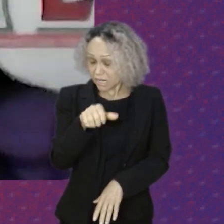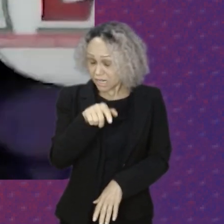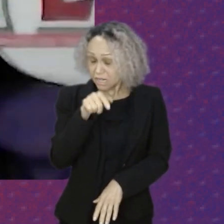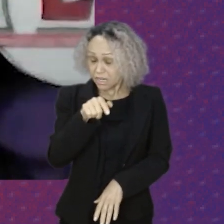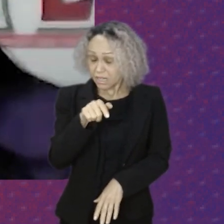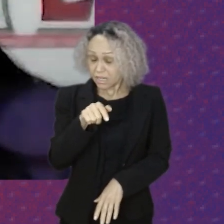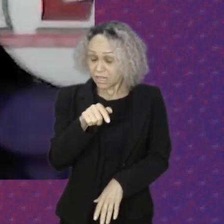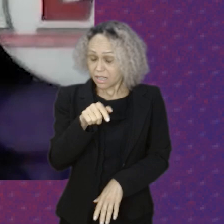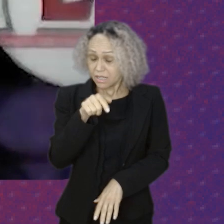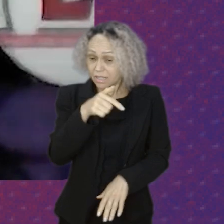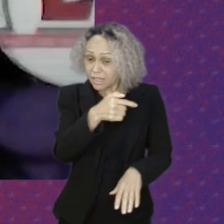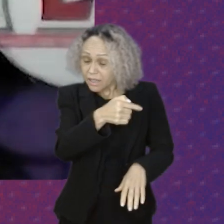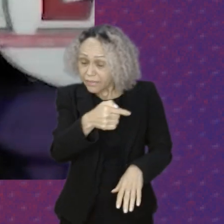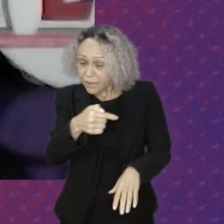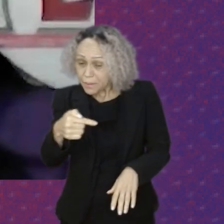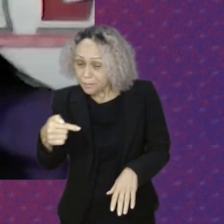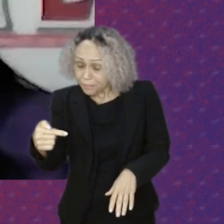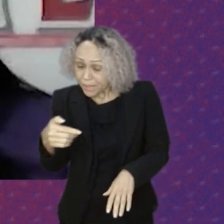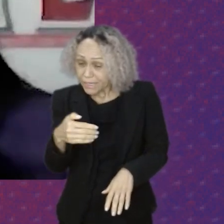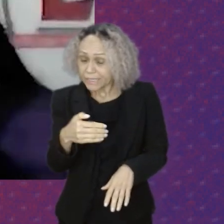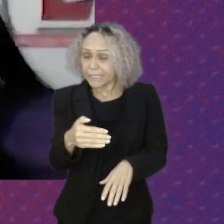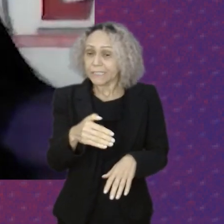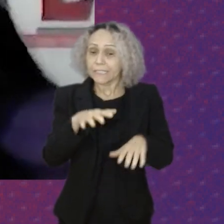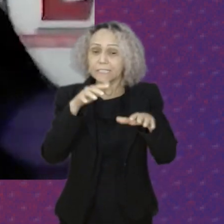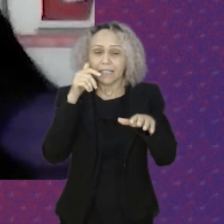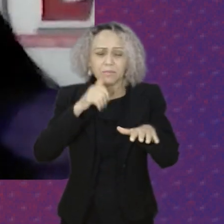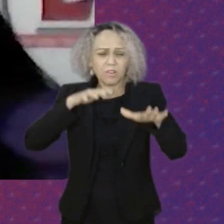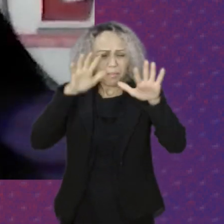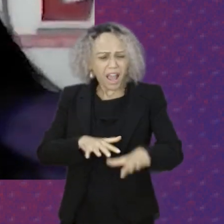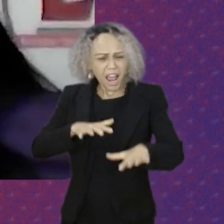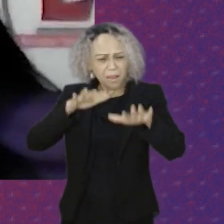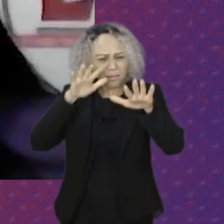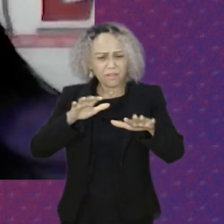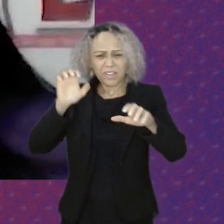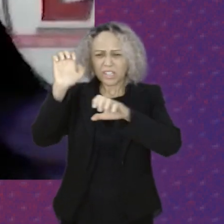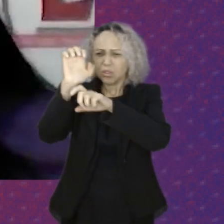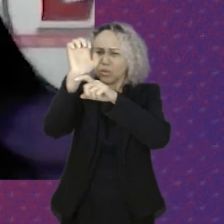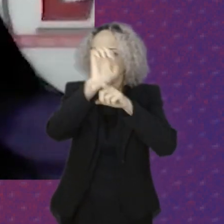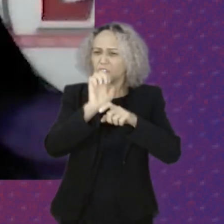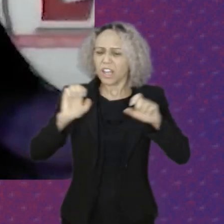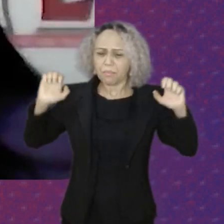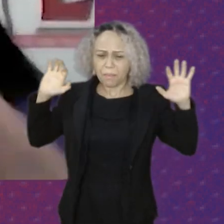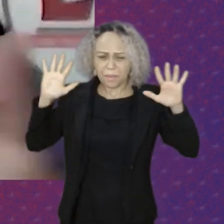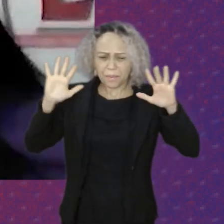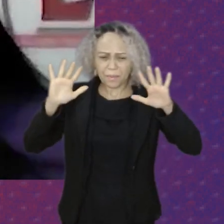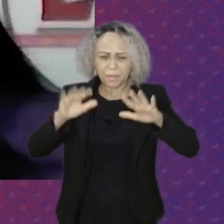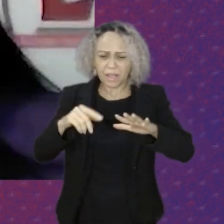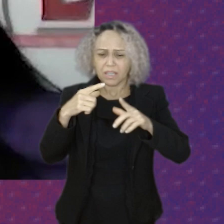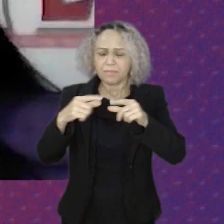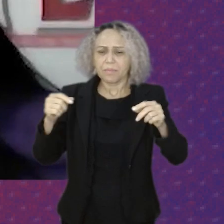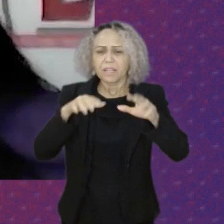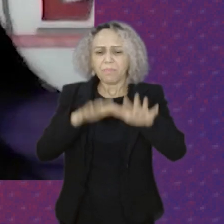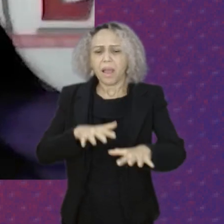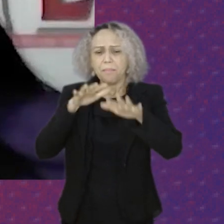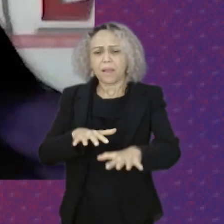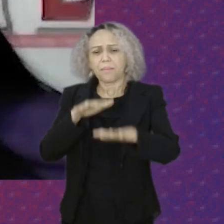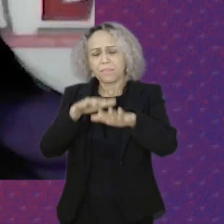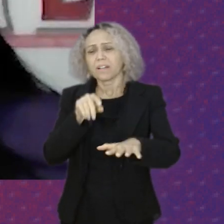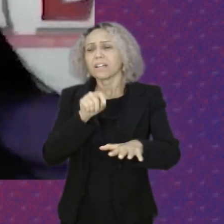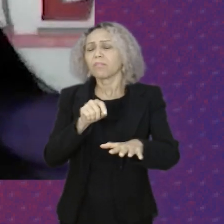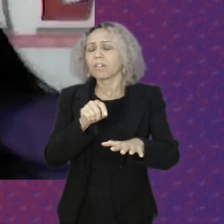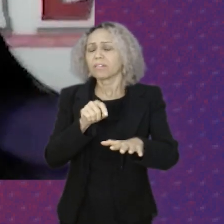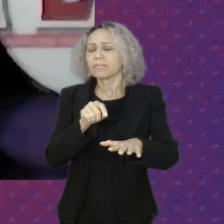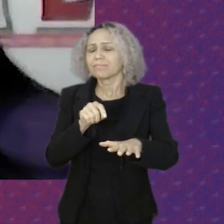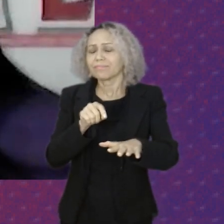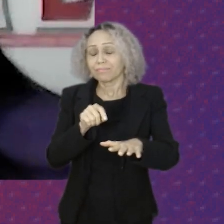caminhar, é a consolidação de toda a discussão. Mas quando encerra uma marcha, começa outra, porque